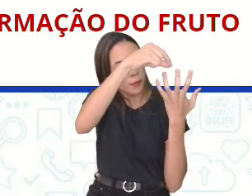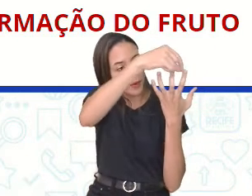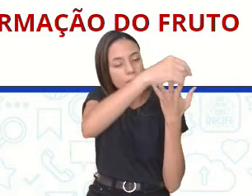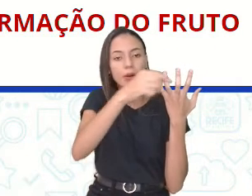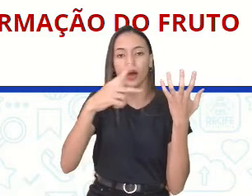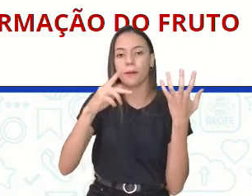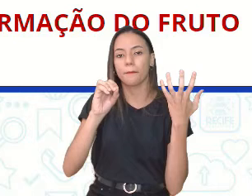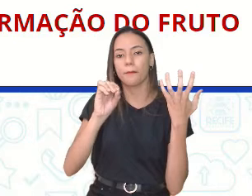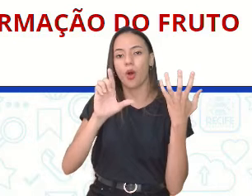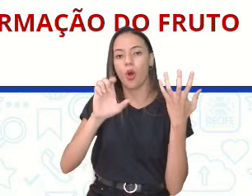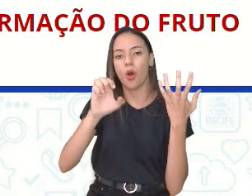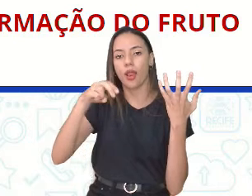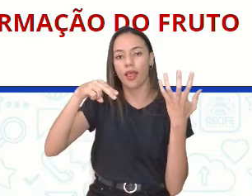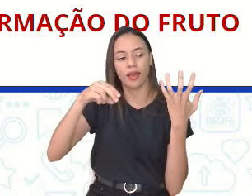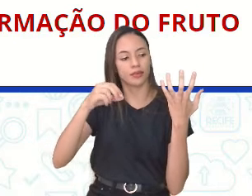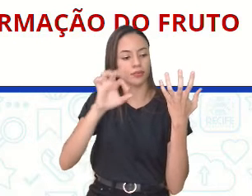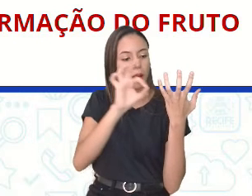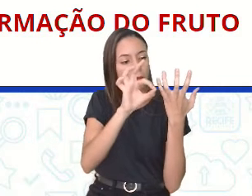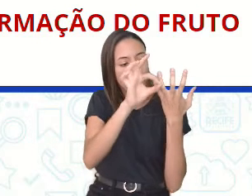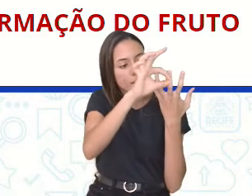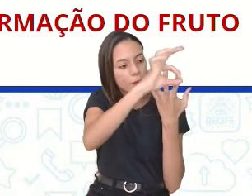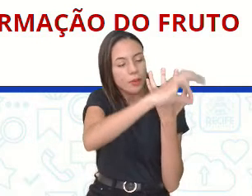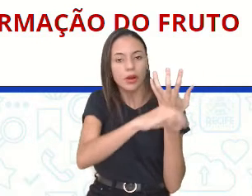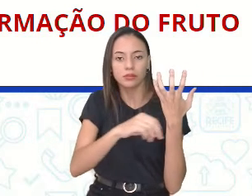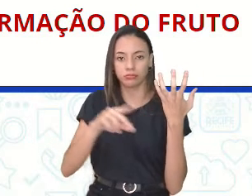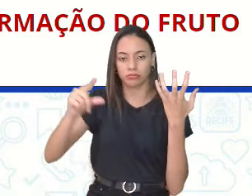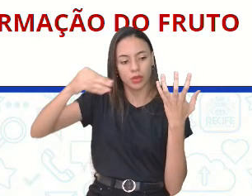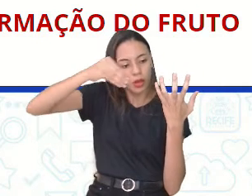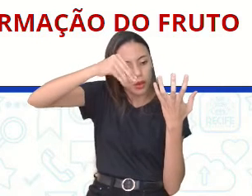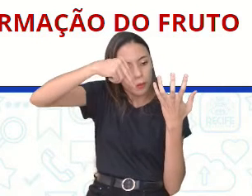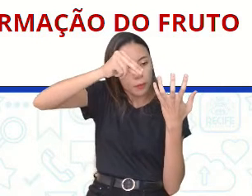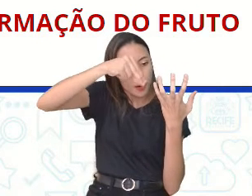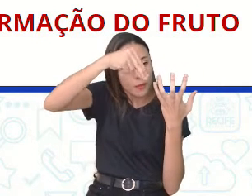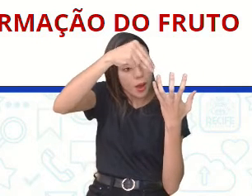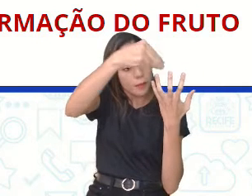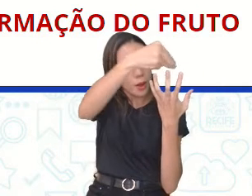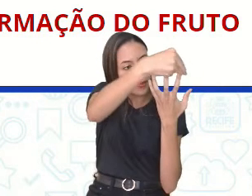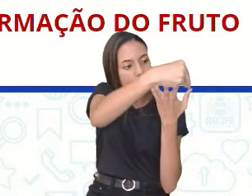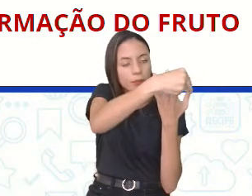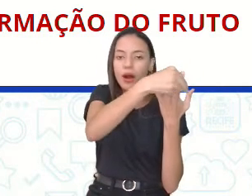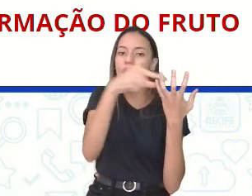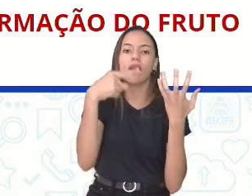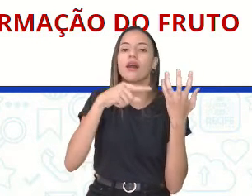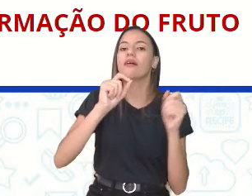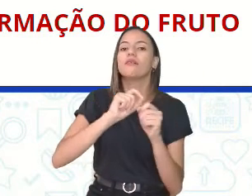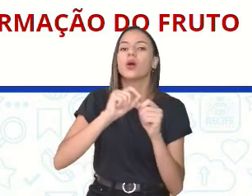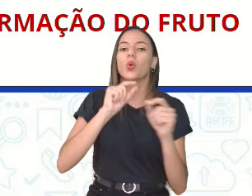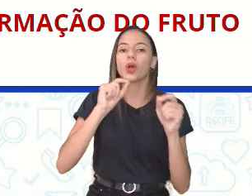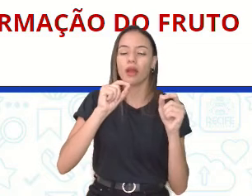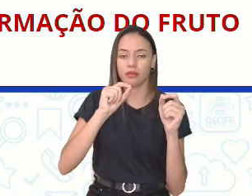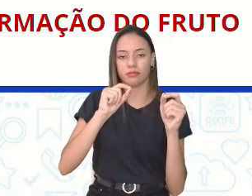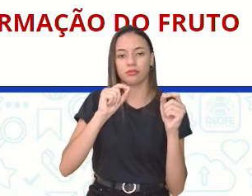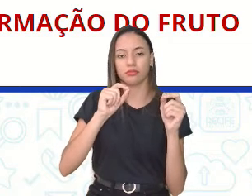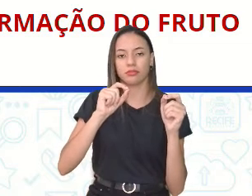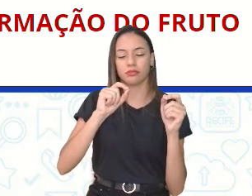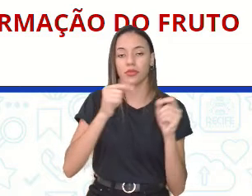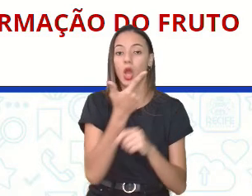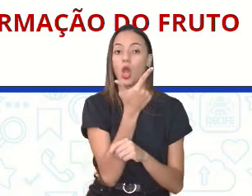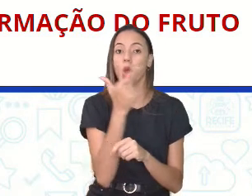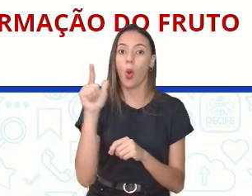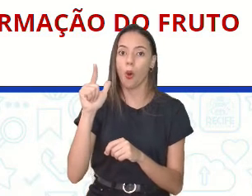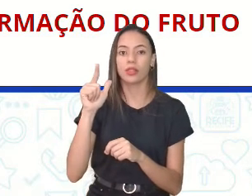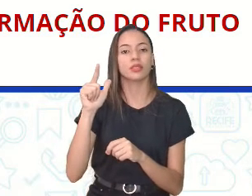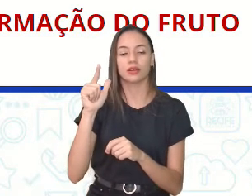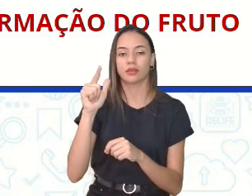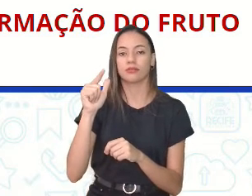prof? E aí foi lá, botou o pincelzinho e fecundou a planta com o grão de